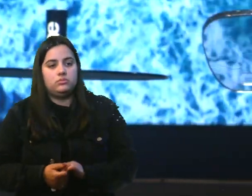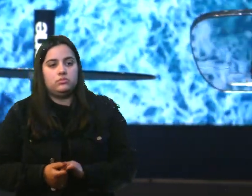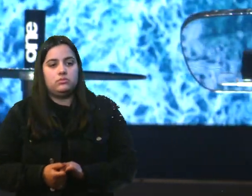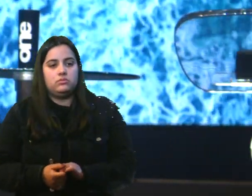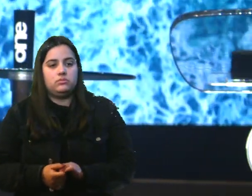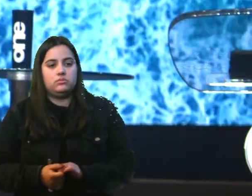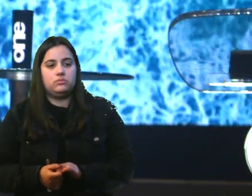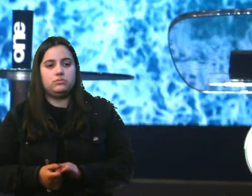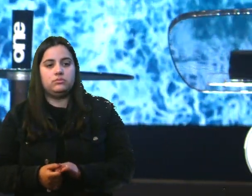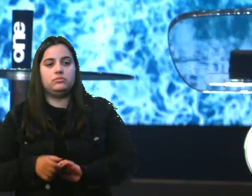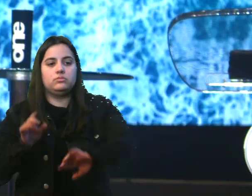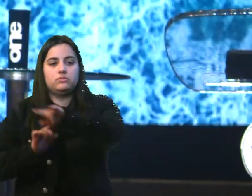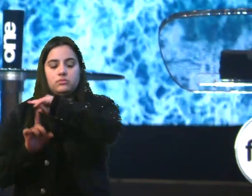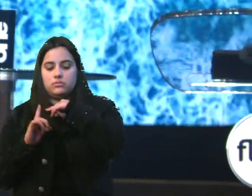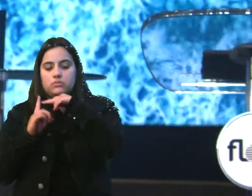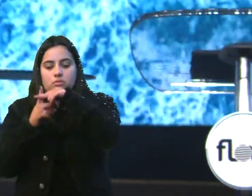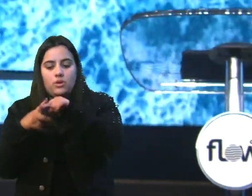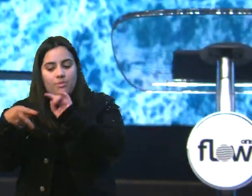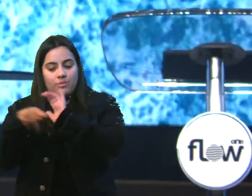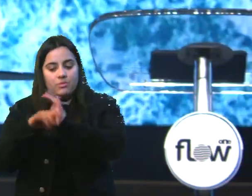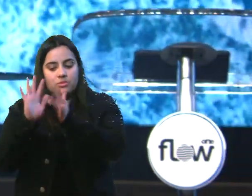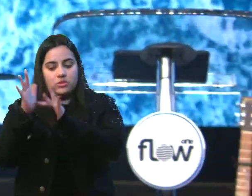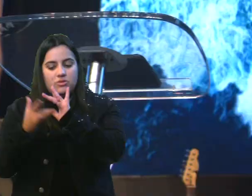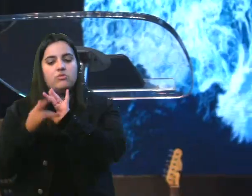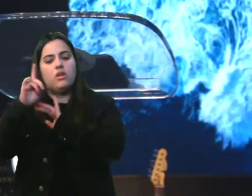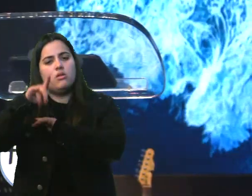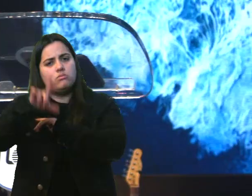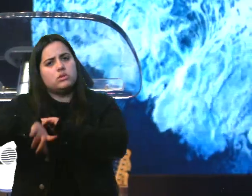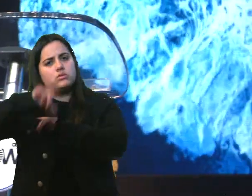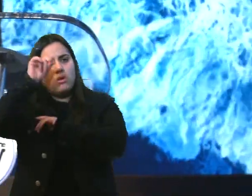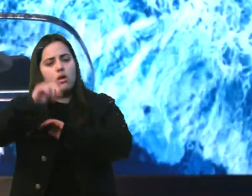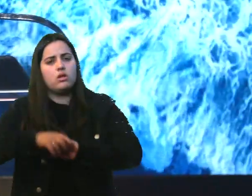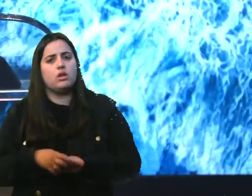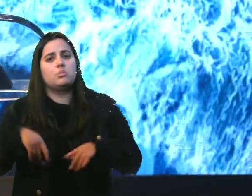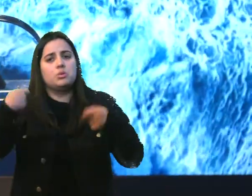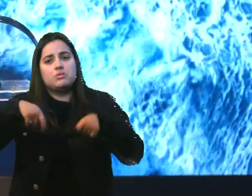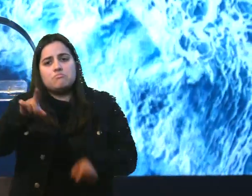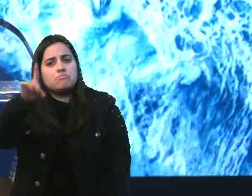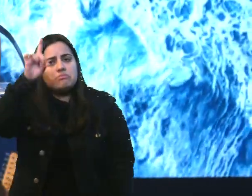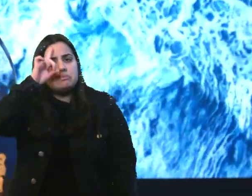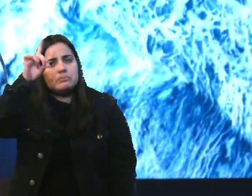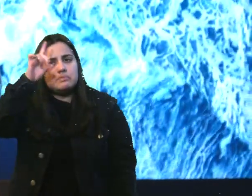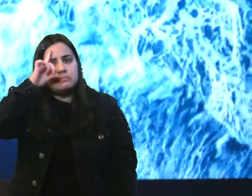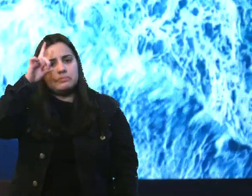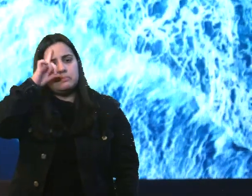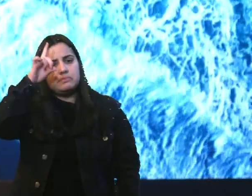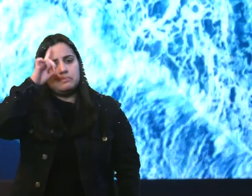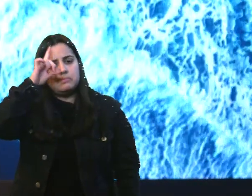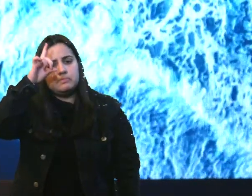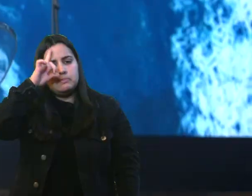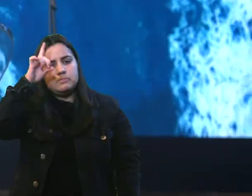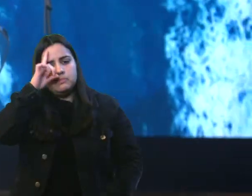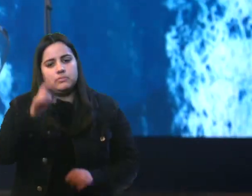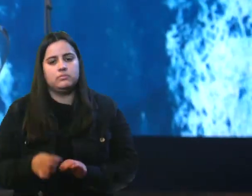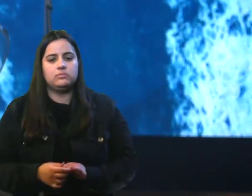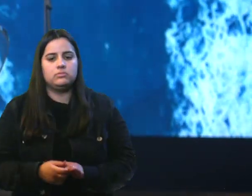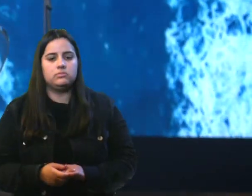Carregar a cruz de Jesus é uma escolha que nós precisamos fazer, constante e diária.